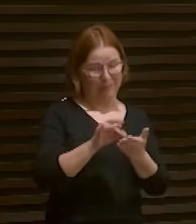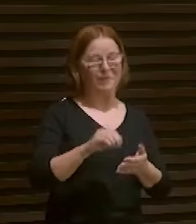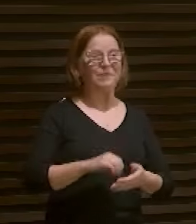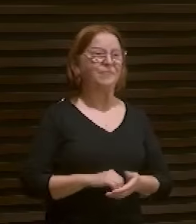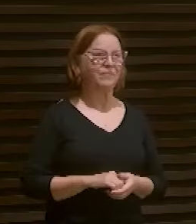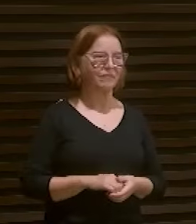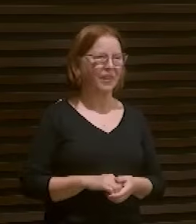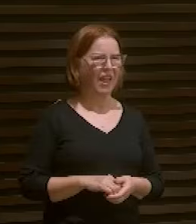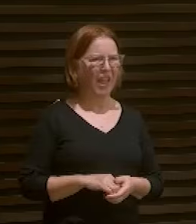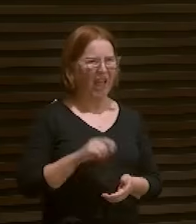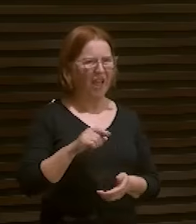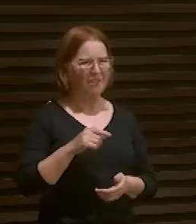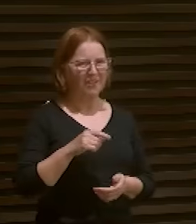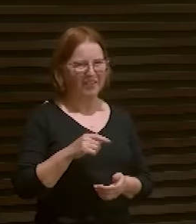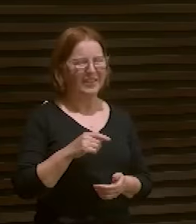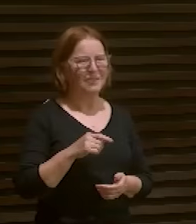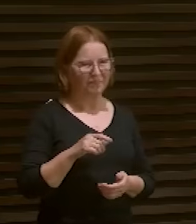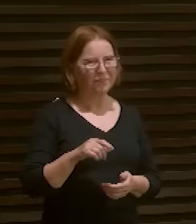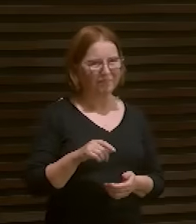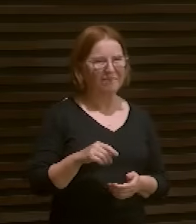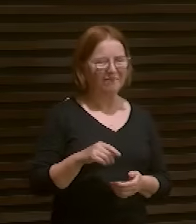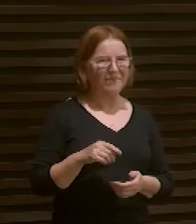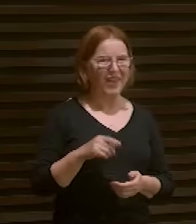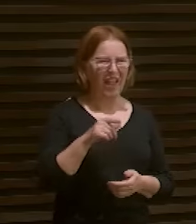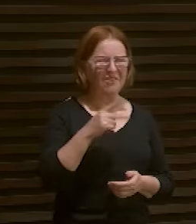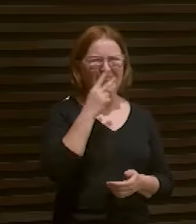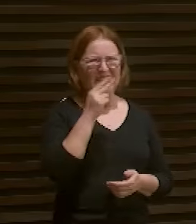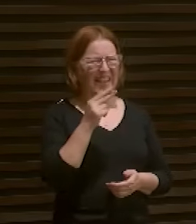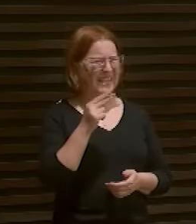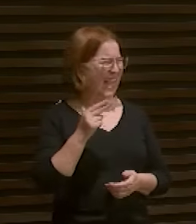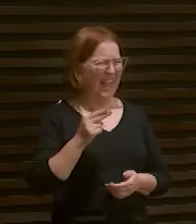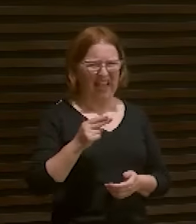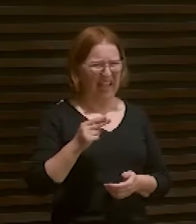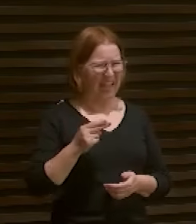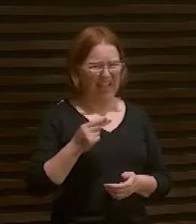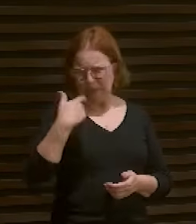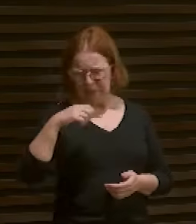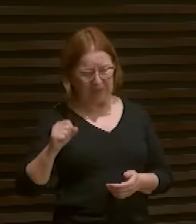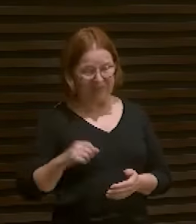você vai dizer: não tem jeito. Por isso que o novo nascimento ele é imprescindível. Mas deixa eu ler